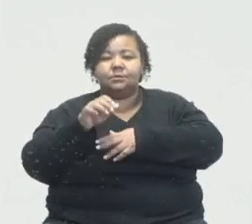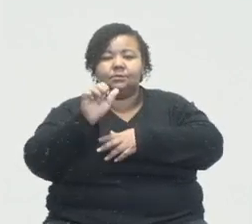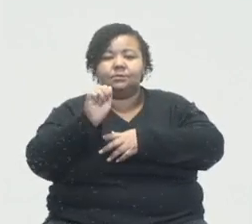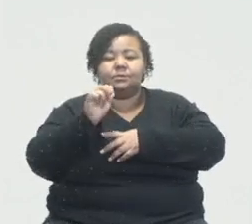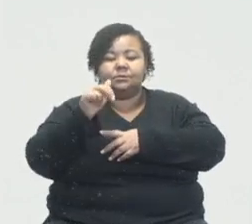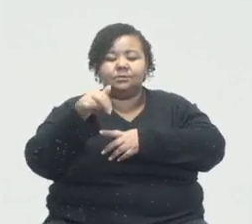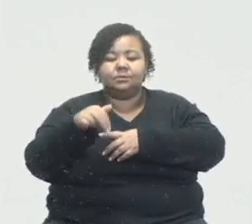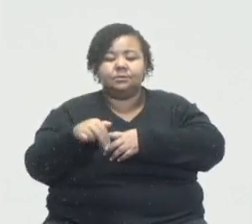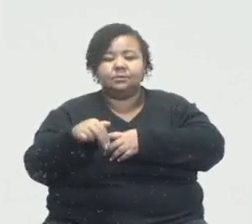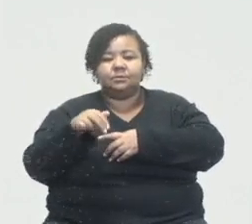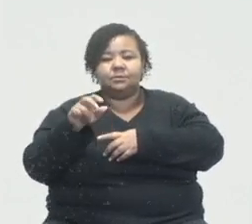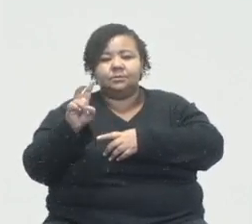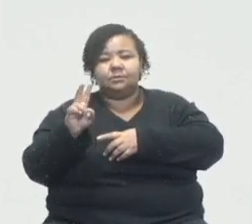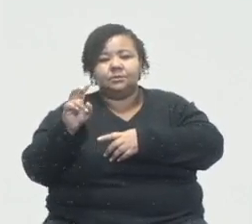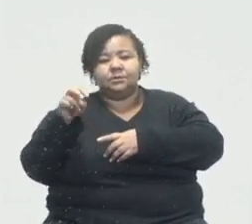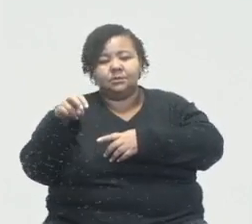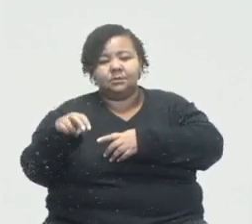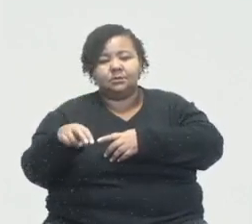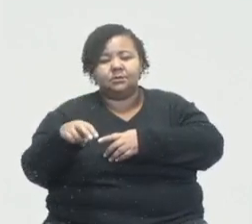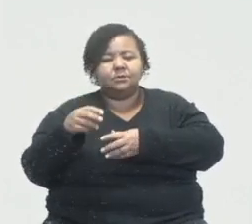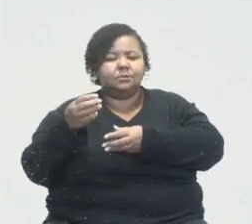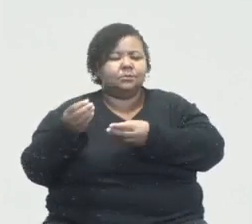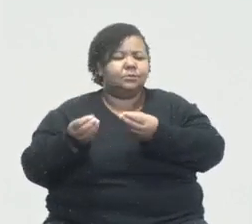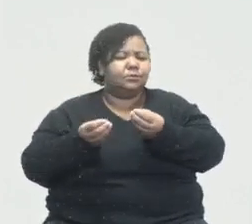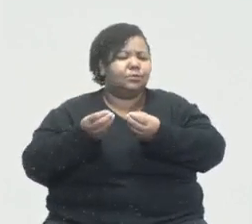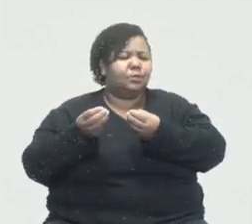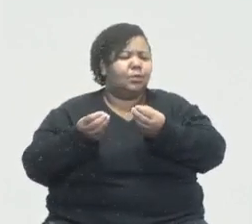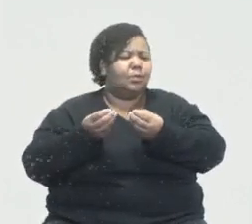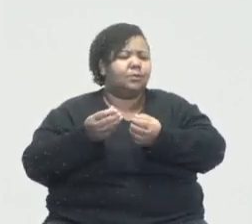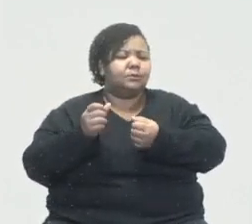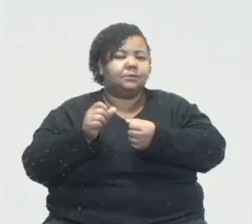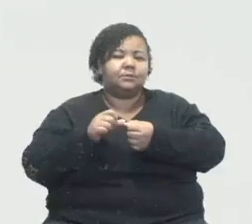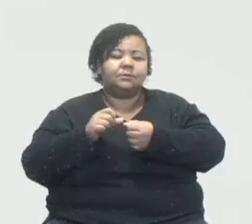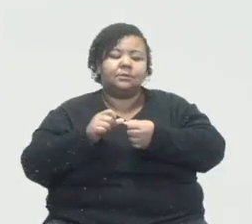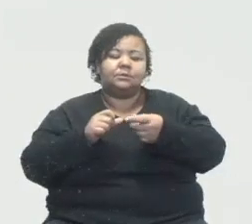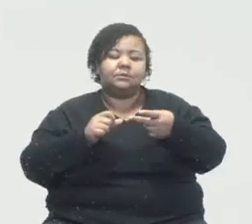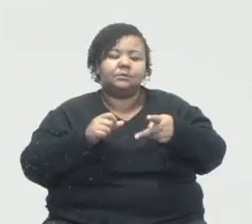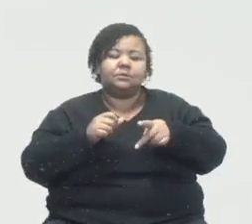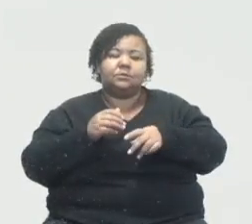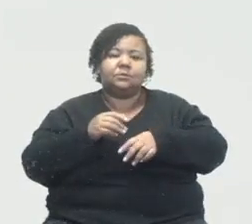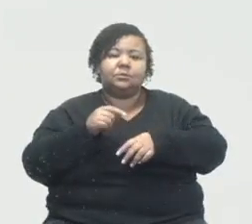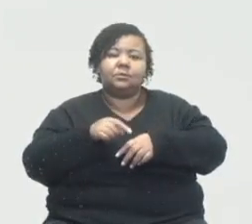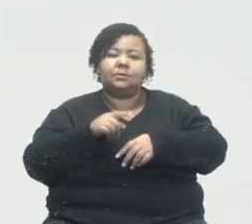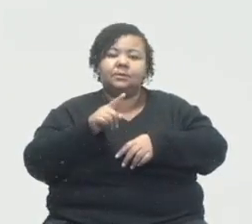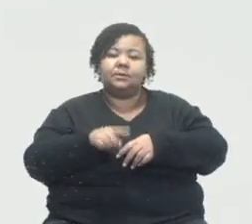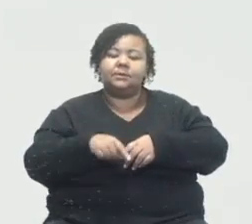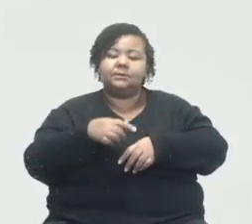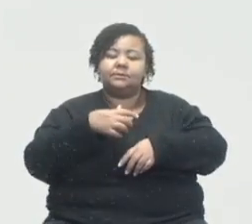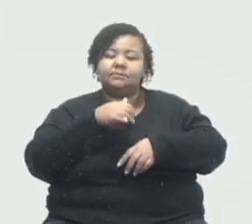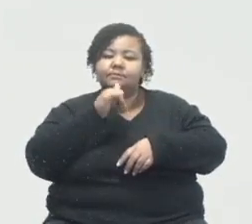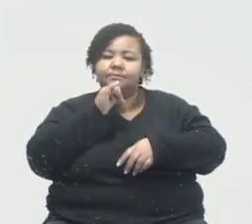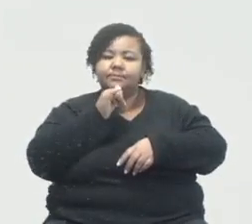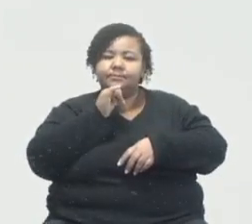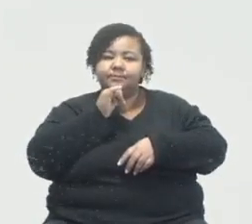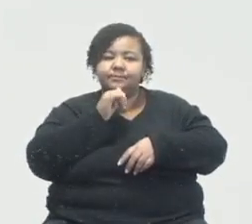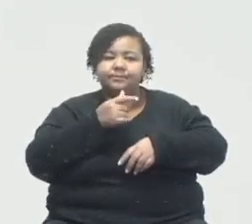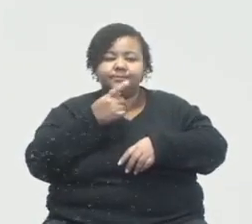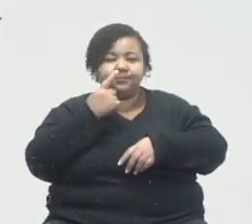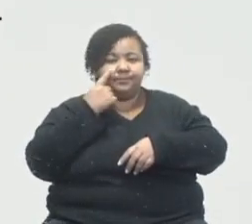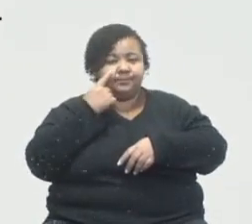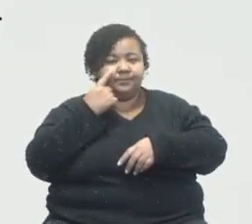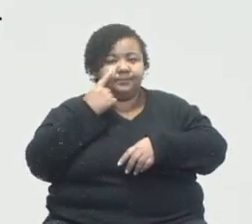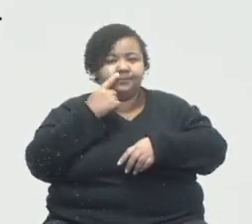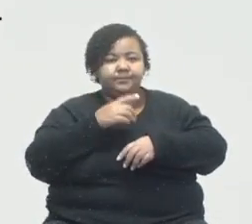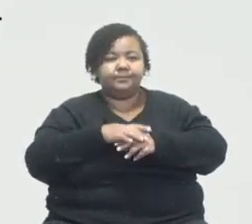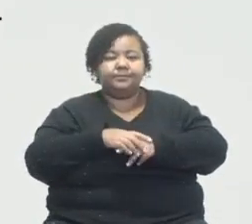n e o vetor n. Mas como assim, professora? Como a gente vai trabalhar com relação a essa situação? Vejamos um